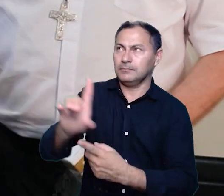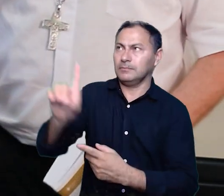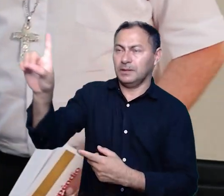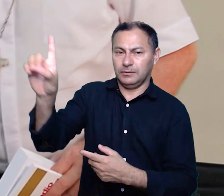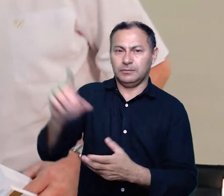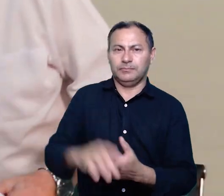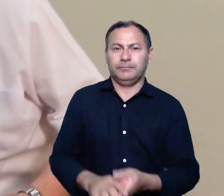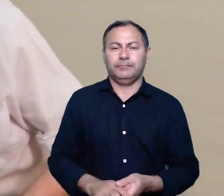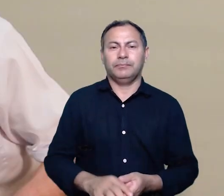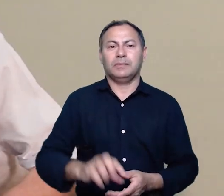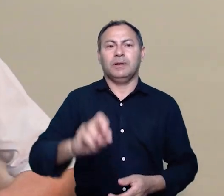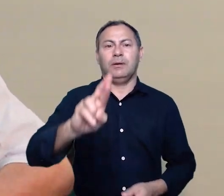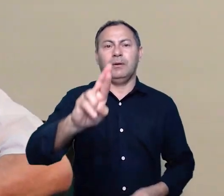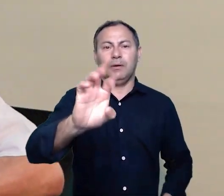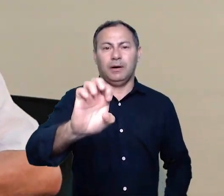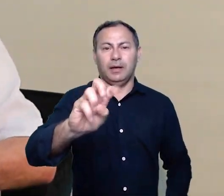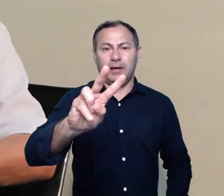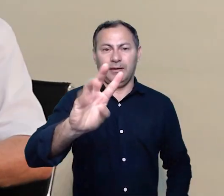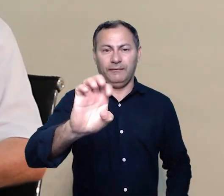Vamos lá.